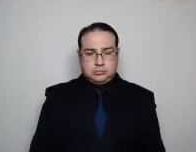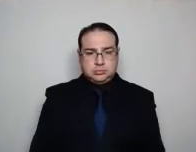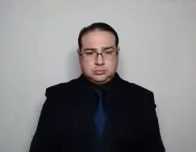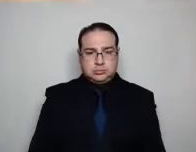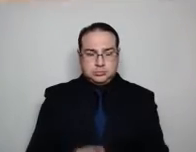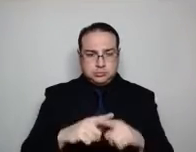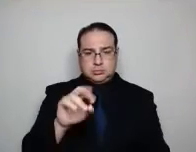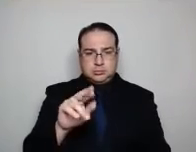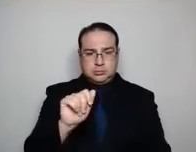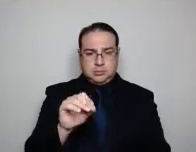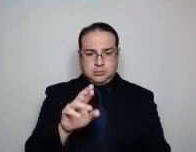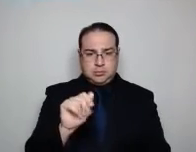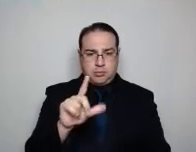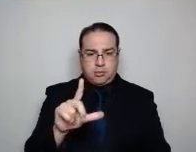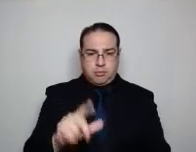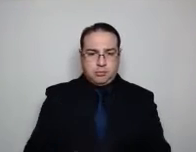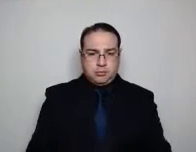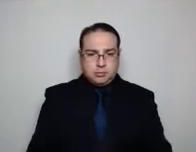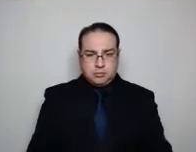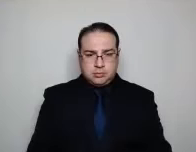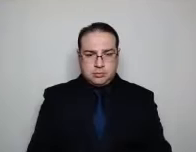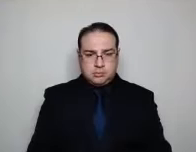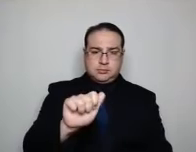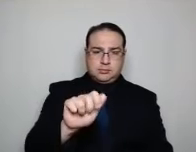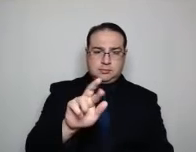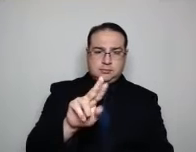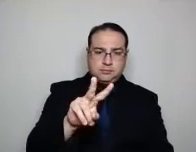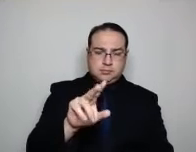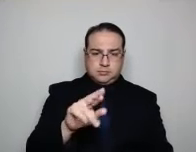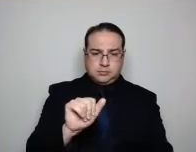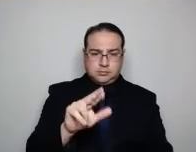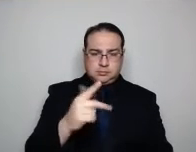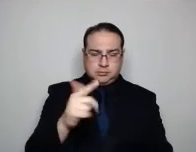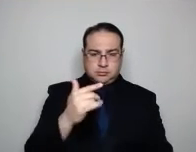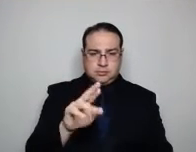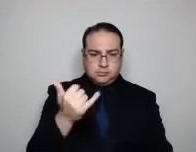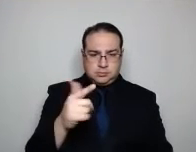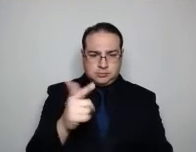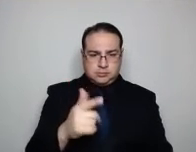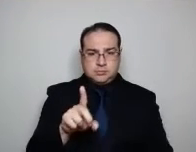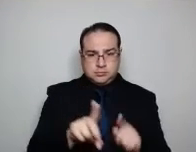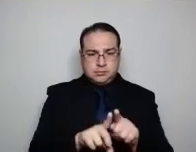viu? Na hora que ele foi chamado. Excelente. Certo?